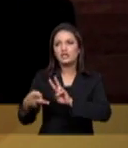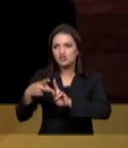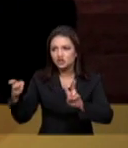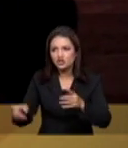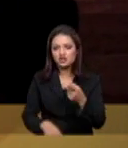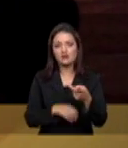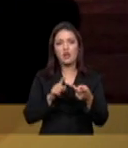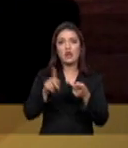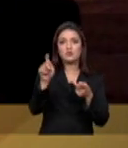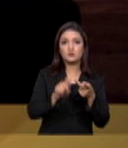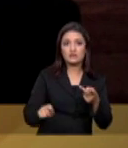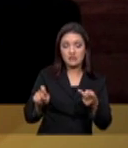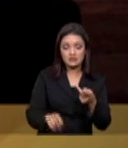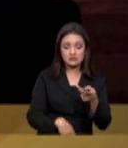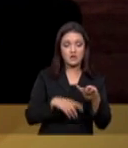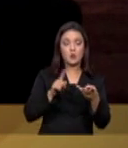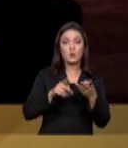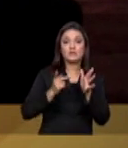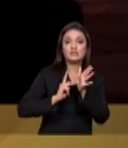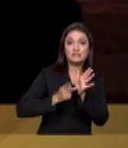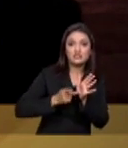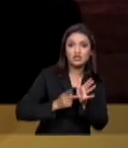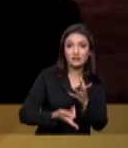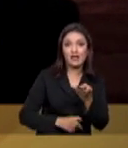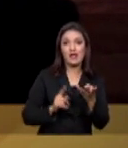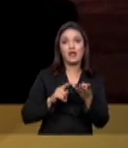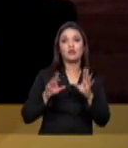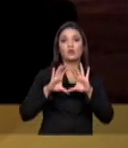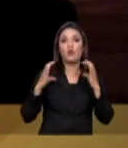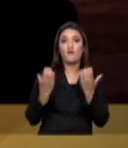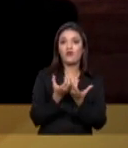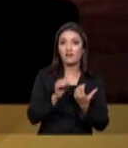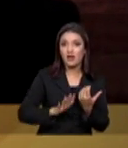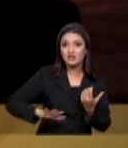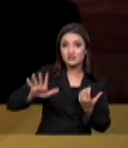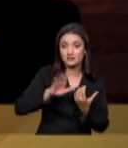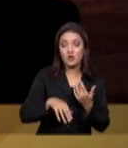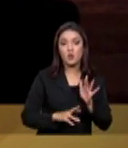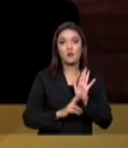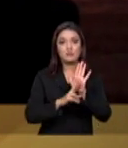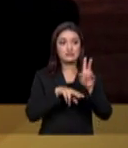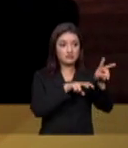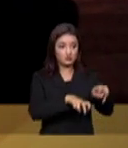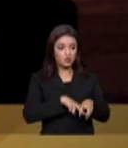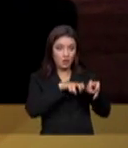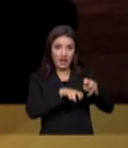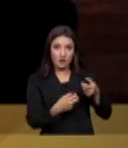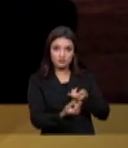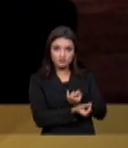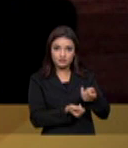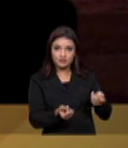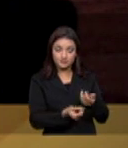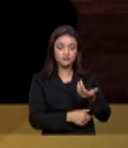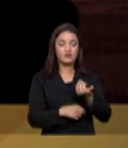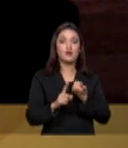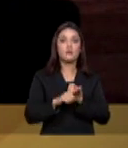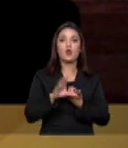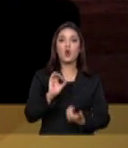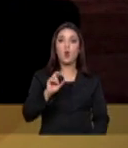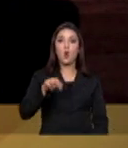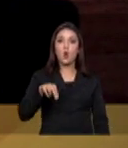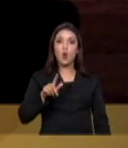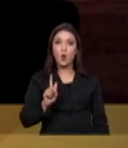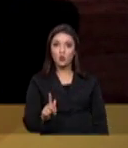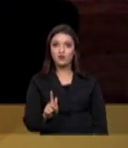associações sindicatos e Confederações representantes do agronegócio organizações não-governamentais